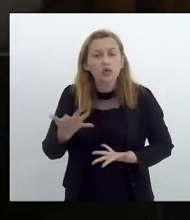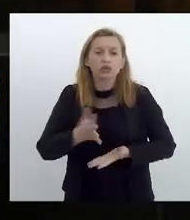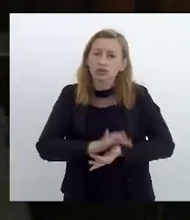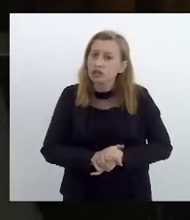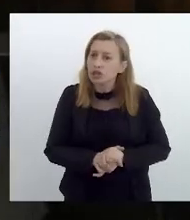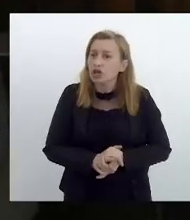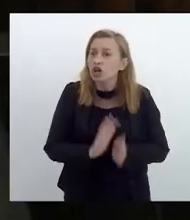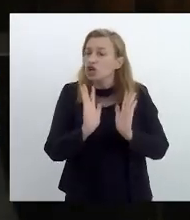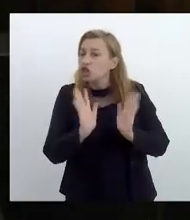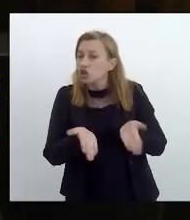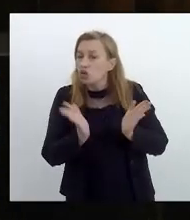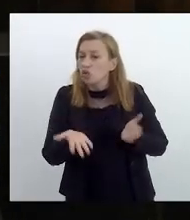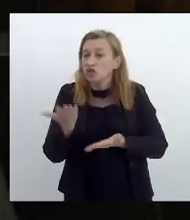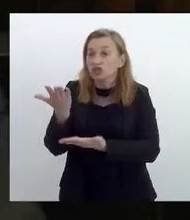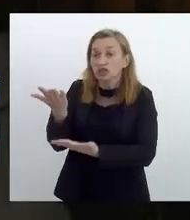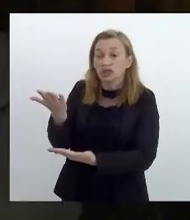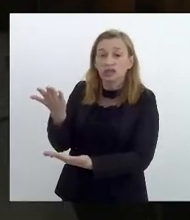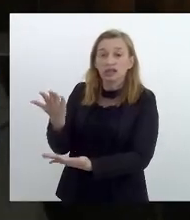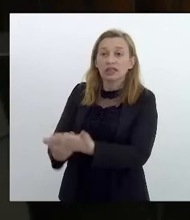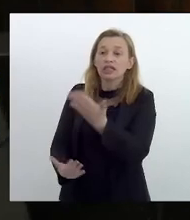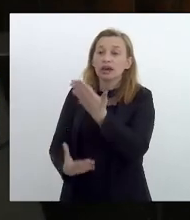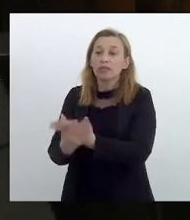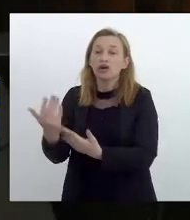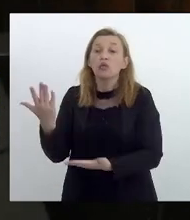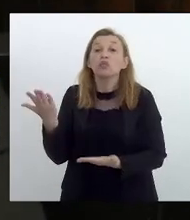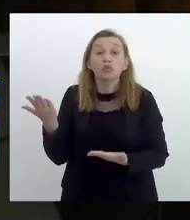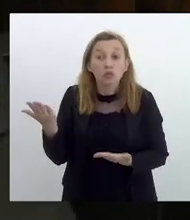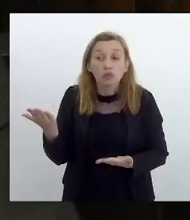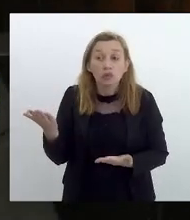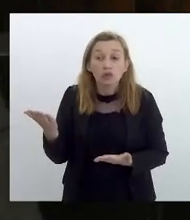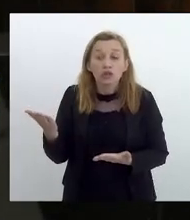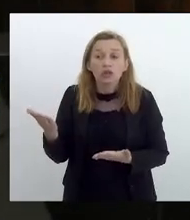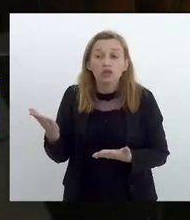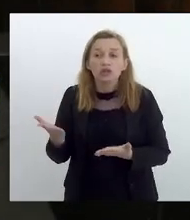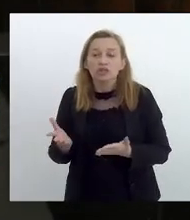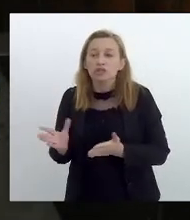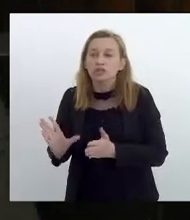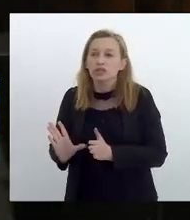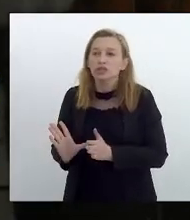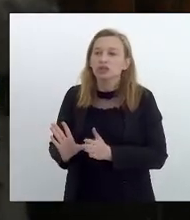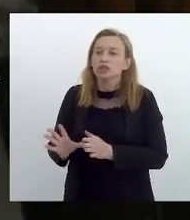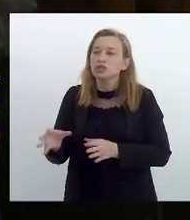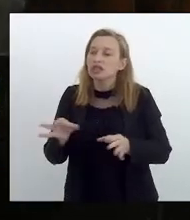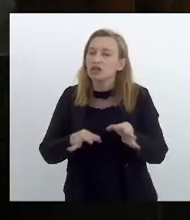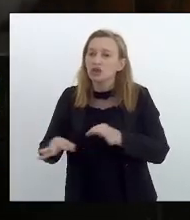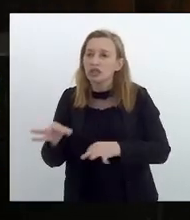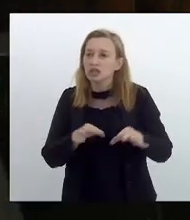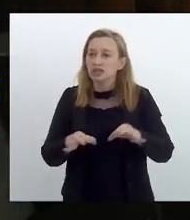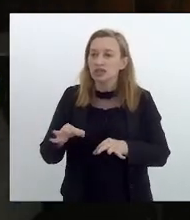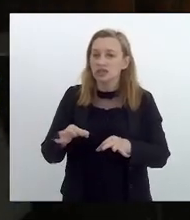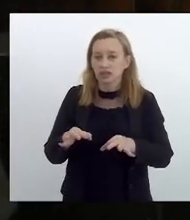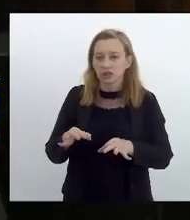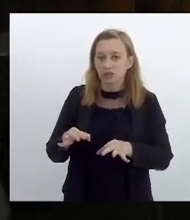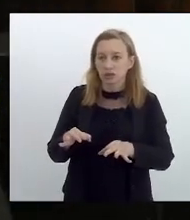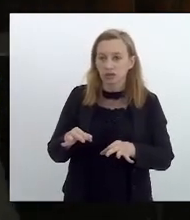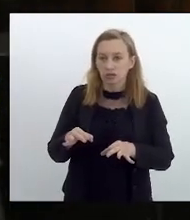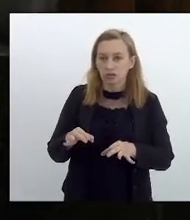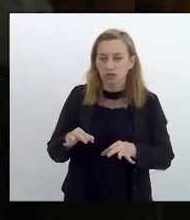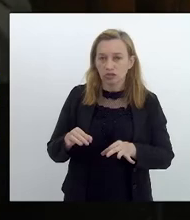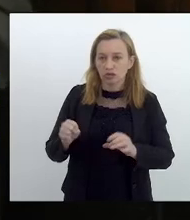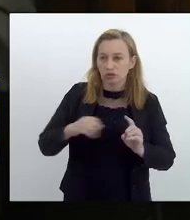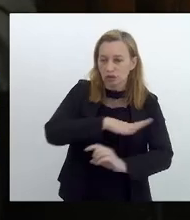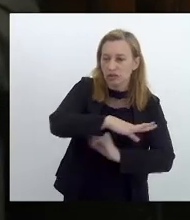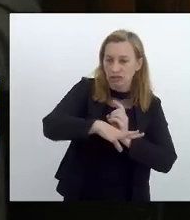que hoje tá na mão dava dor agem das organizações sociais que levou à cassação